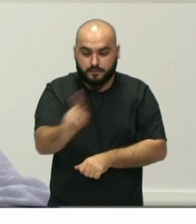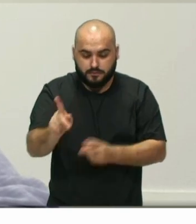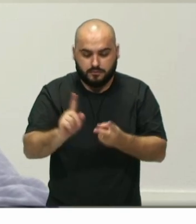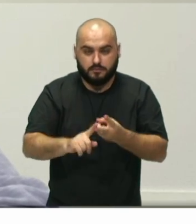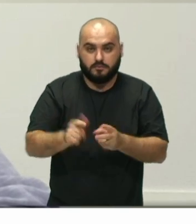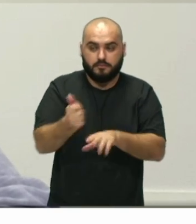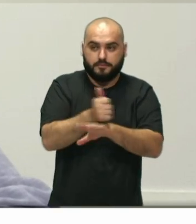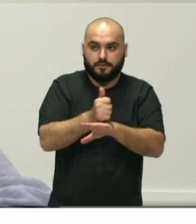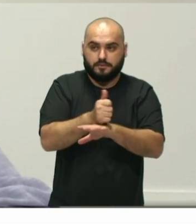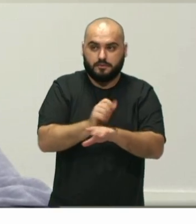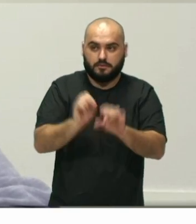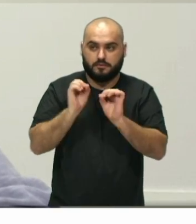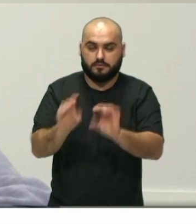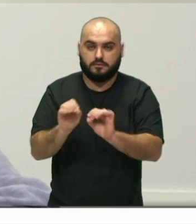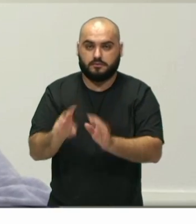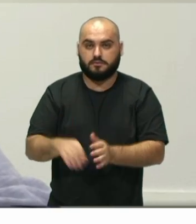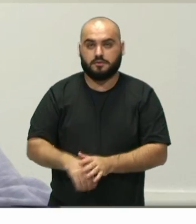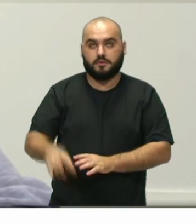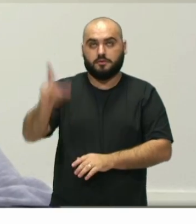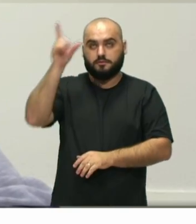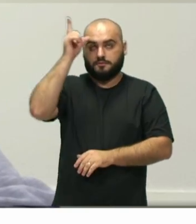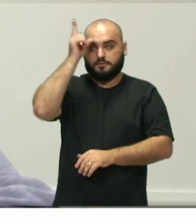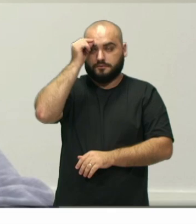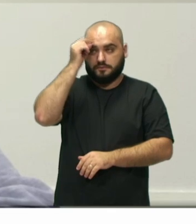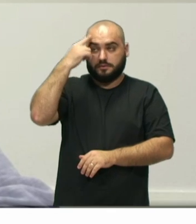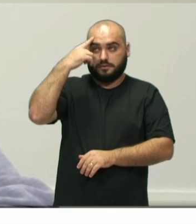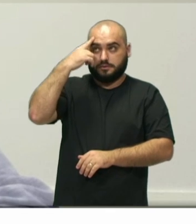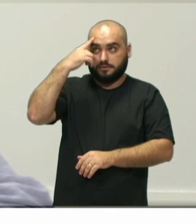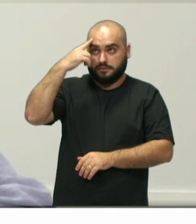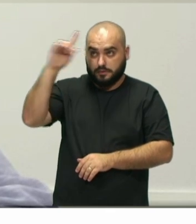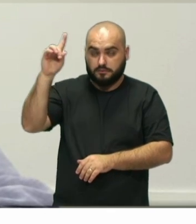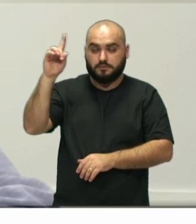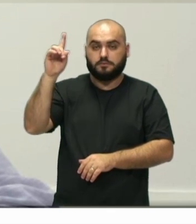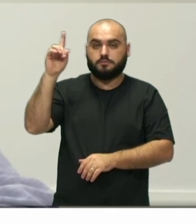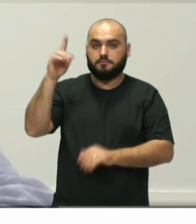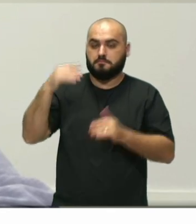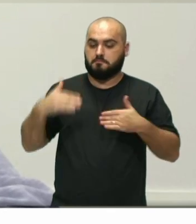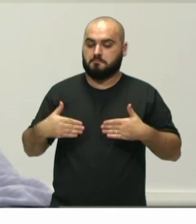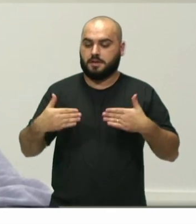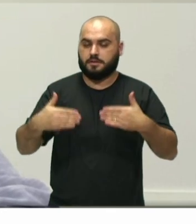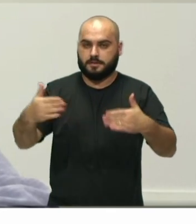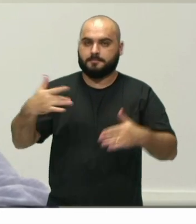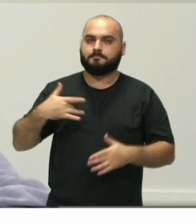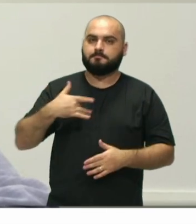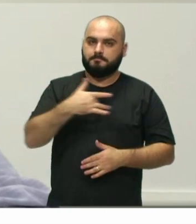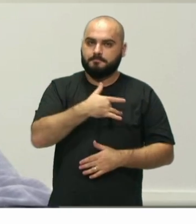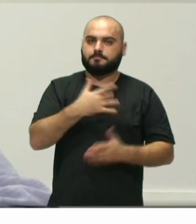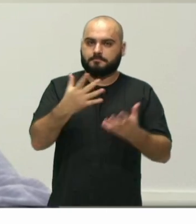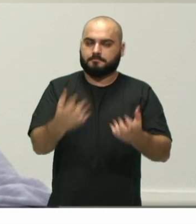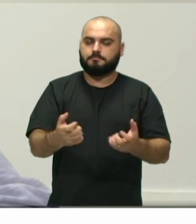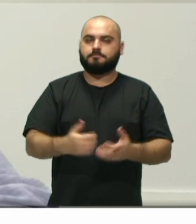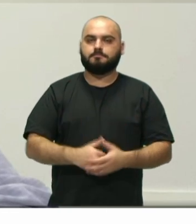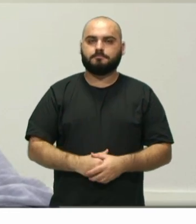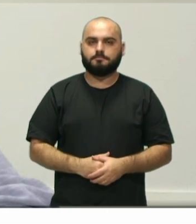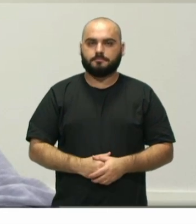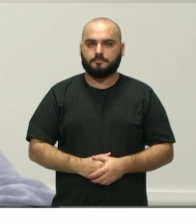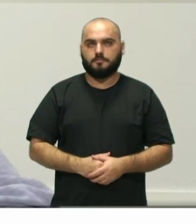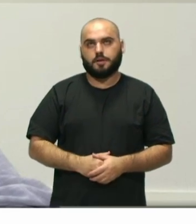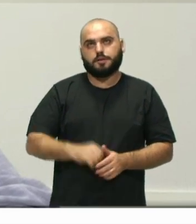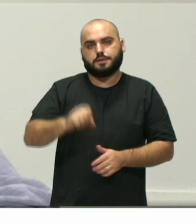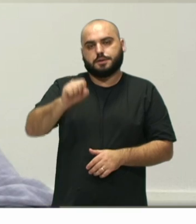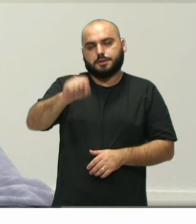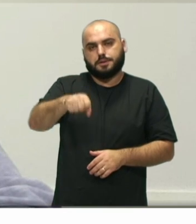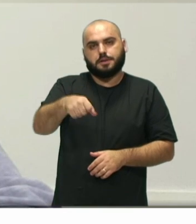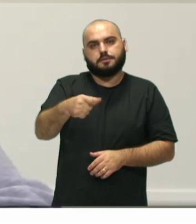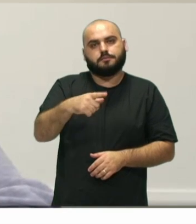e graças a Deus o Ministério da Saúde percebeu isso também e colocou os professores como prioridade na vacinação. É claro que isso